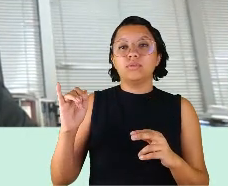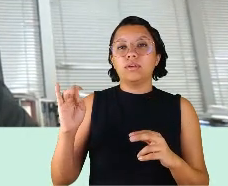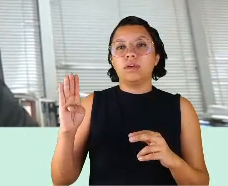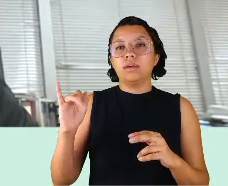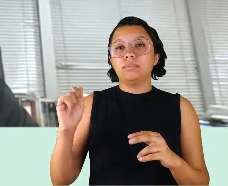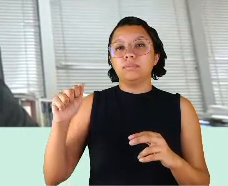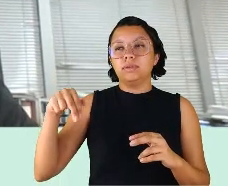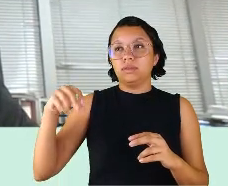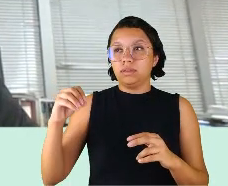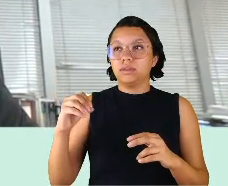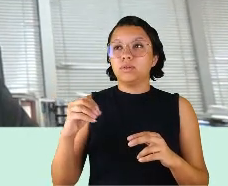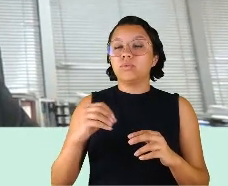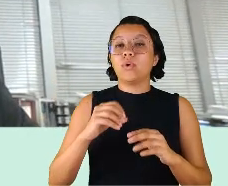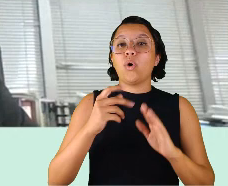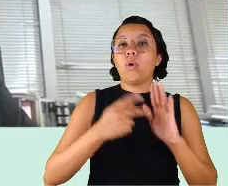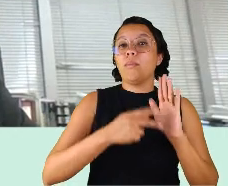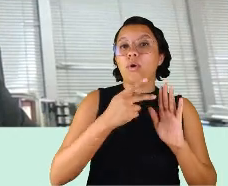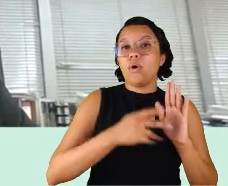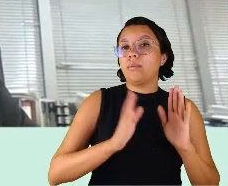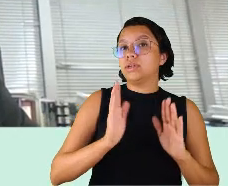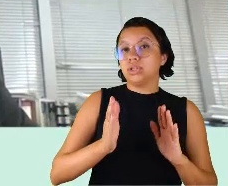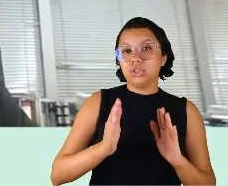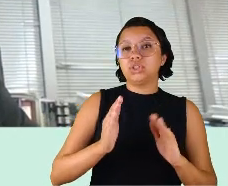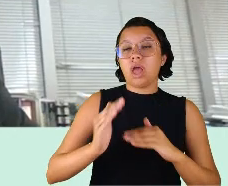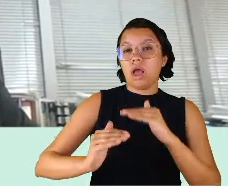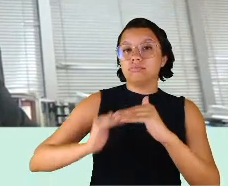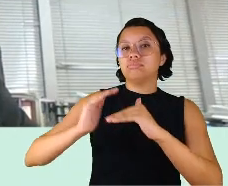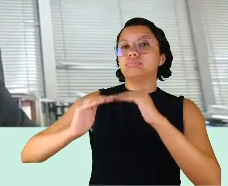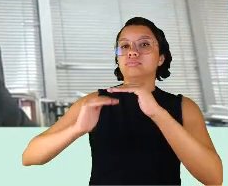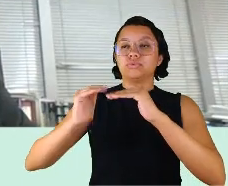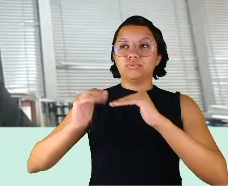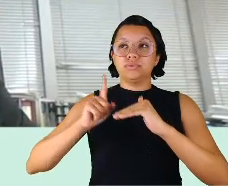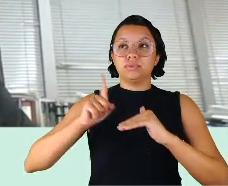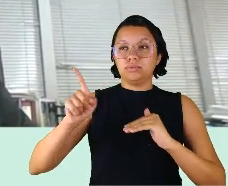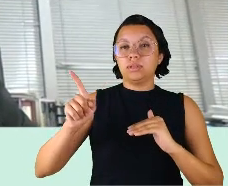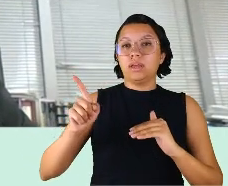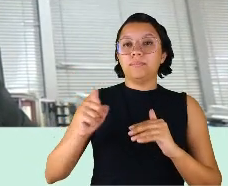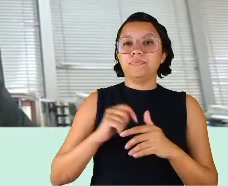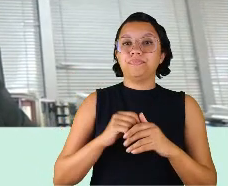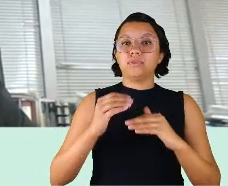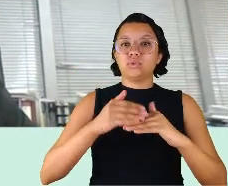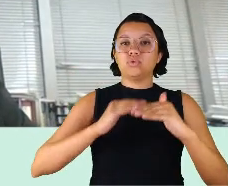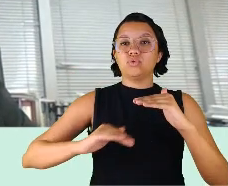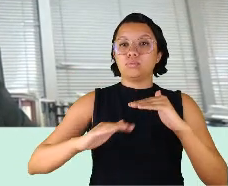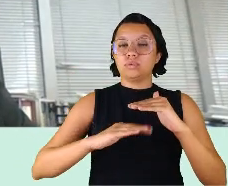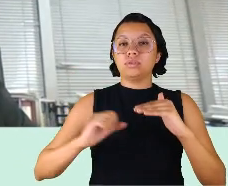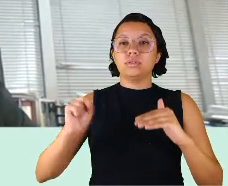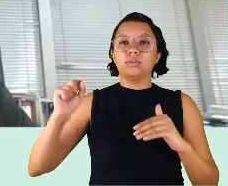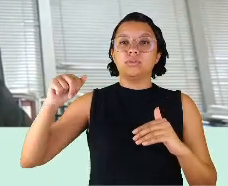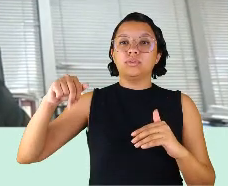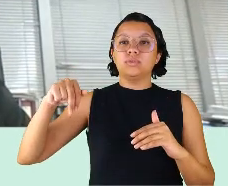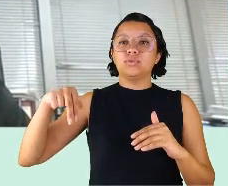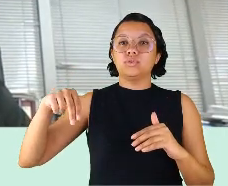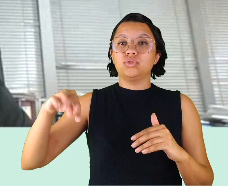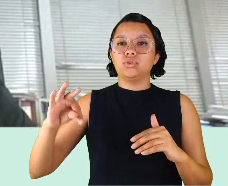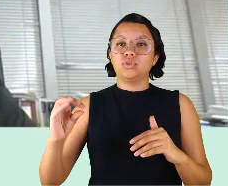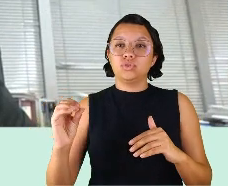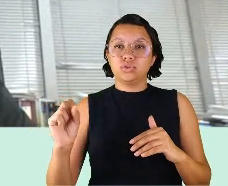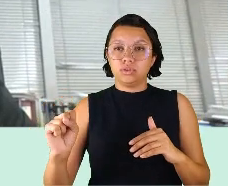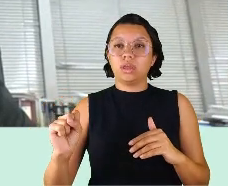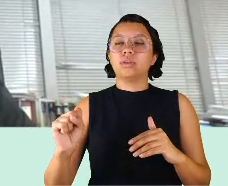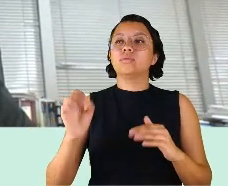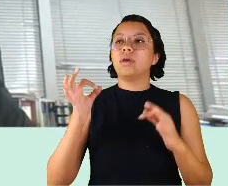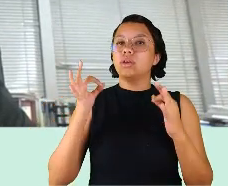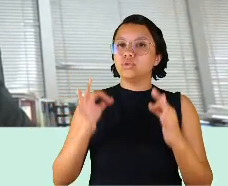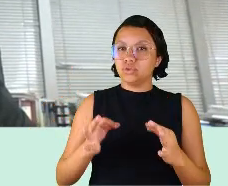programa Evara, que já é desenvolvido lá na subseção de Santos, que é justamente